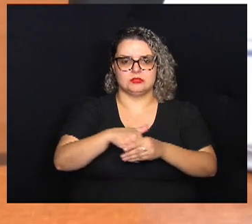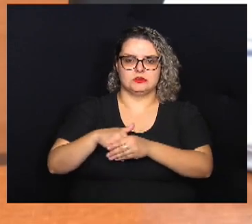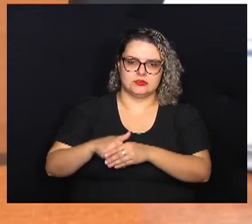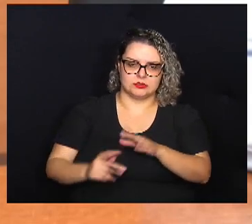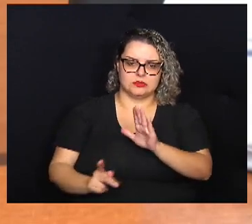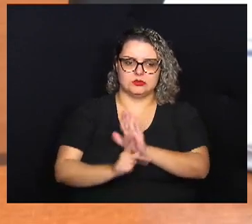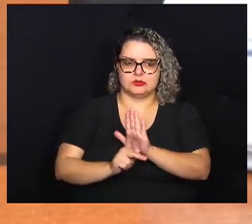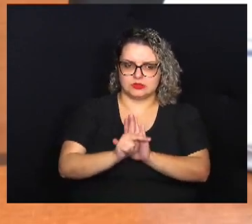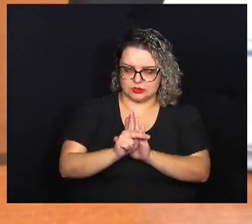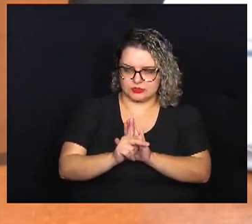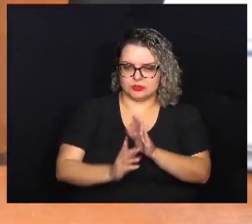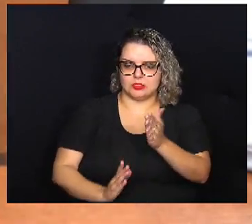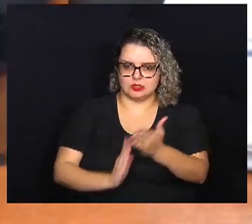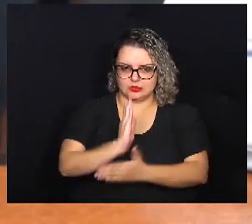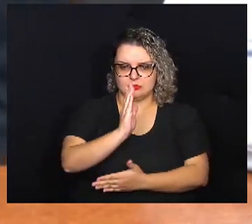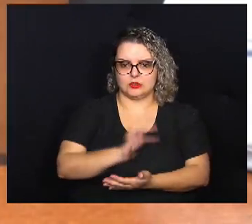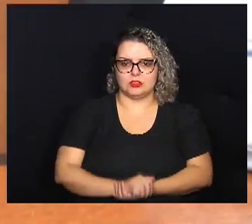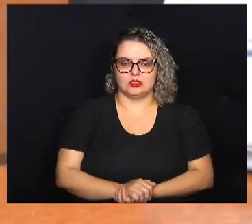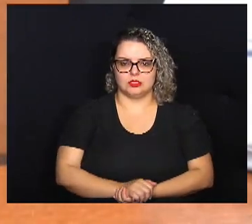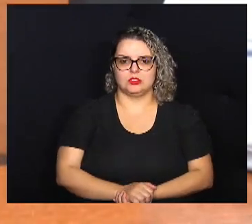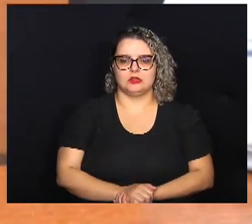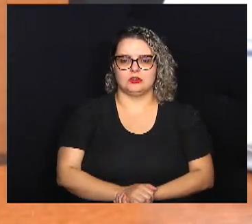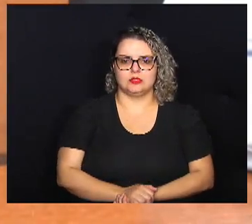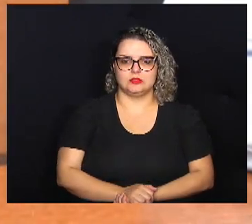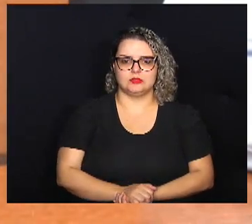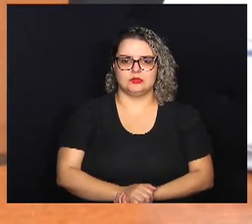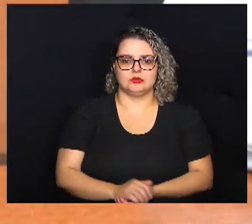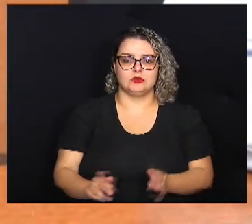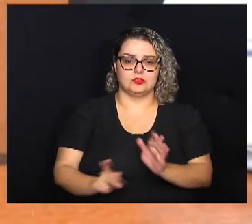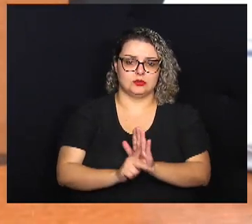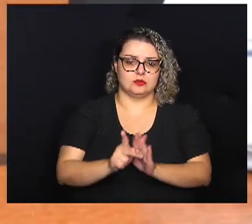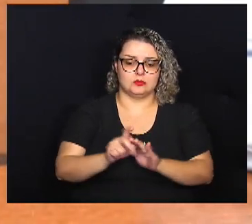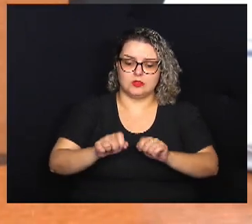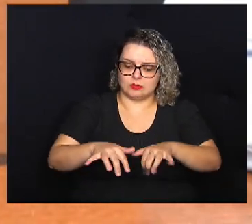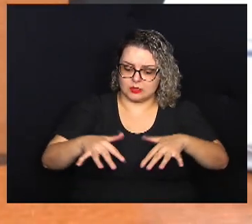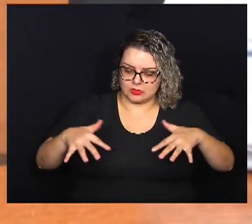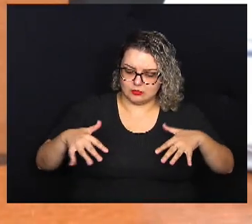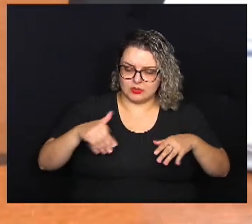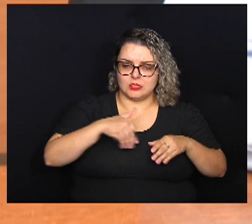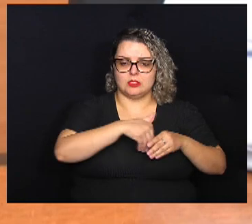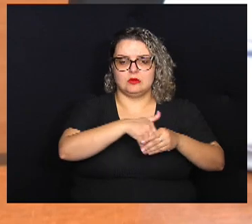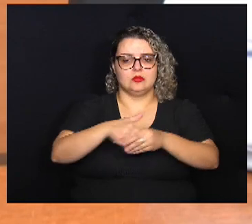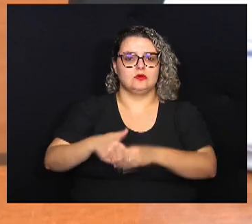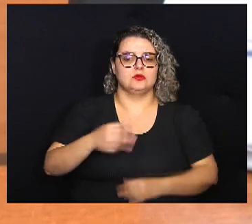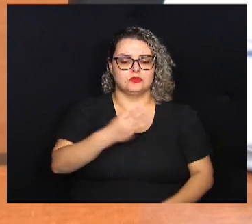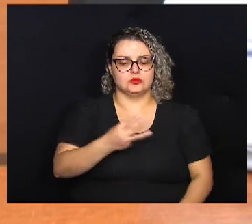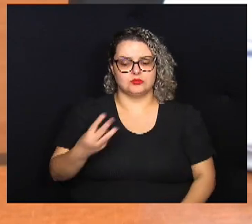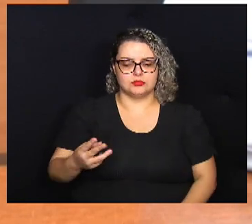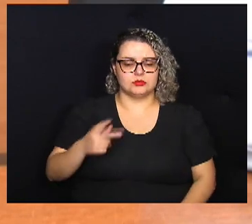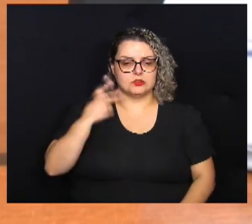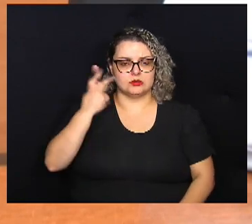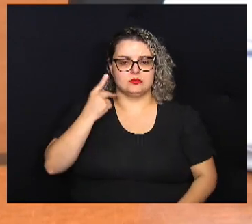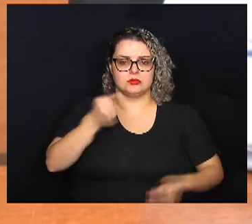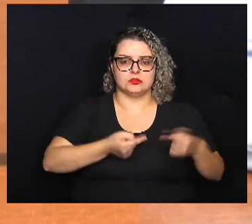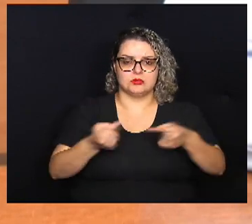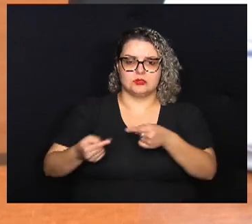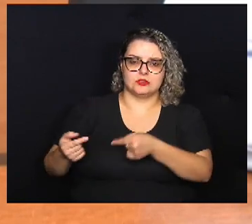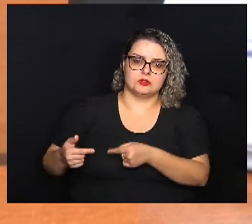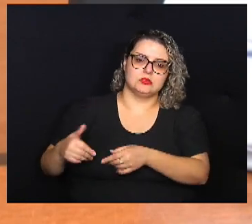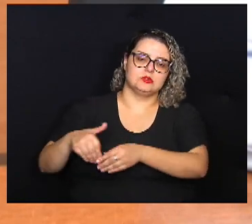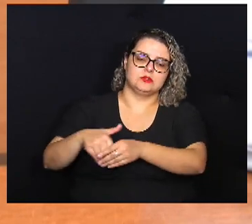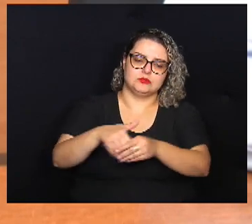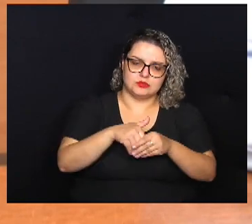comissão, agora o trâmite do projeto será no plenário, onde será discutido e colocado à